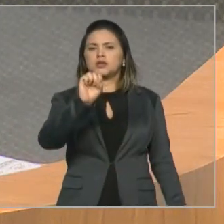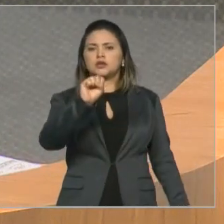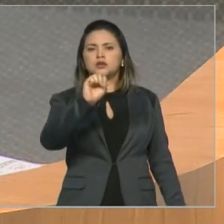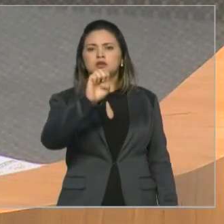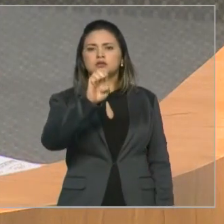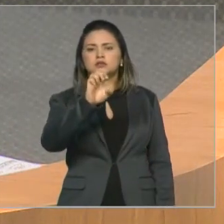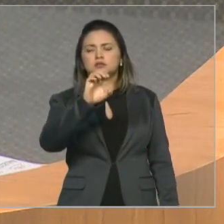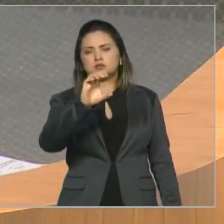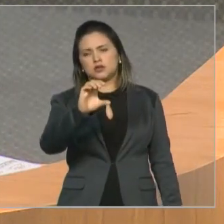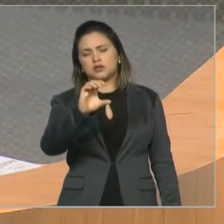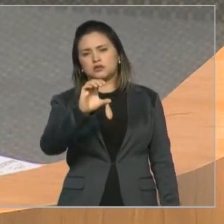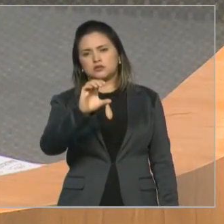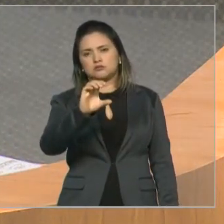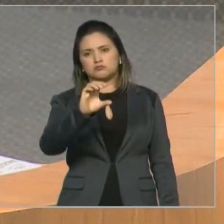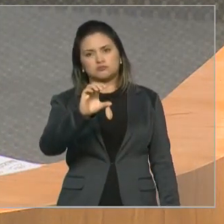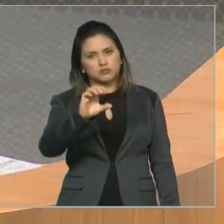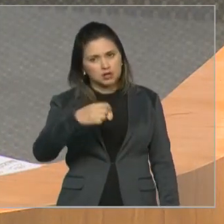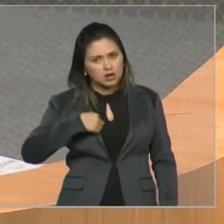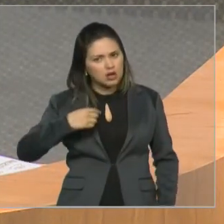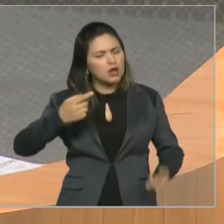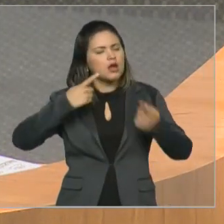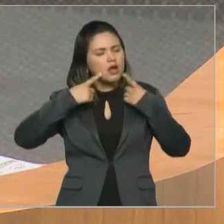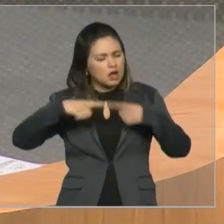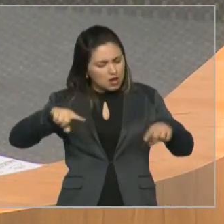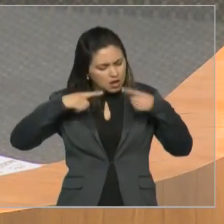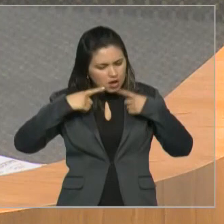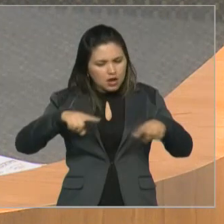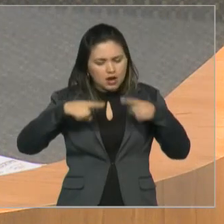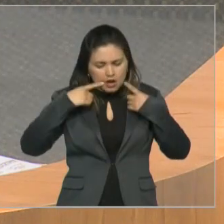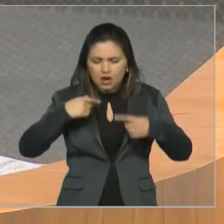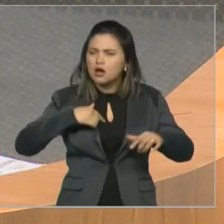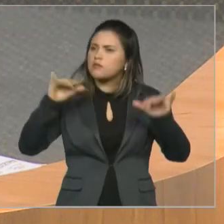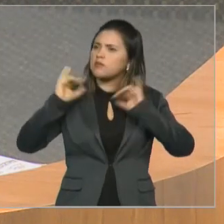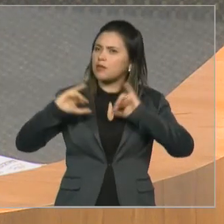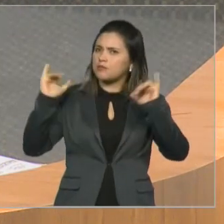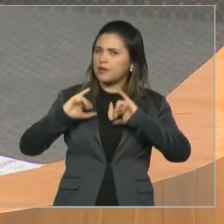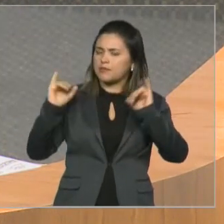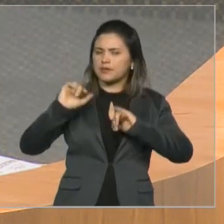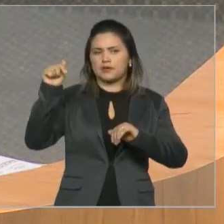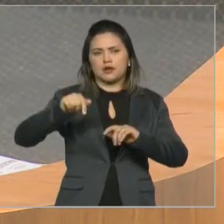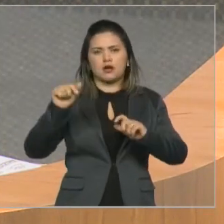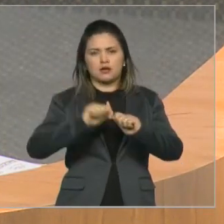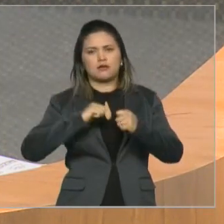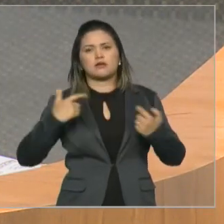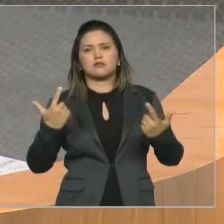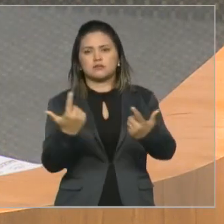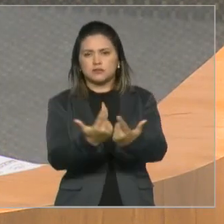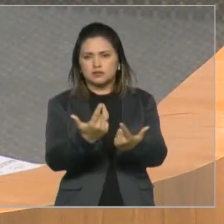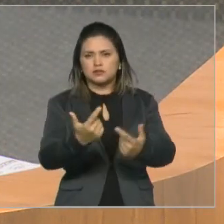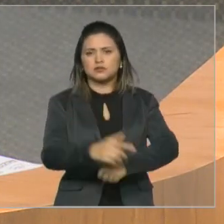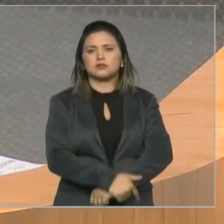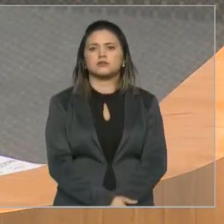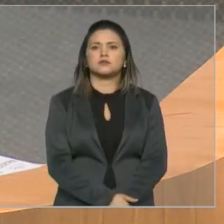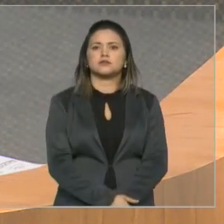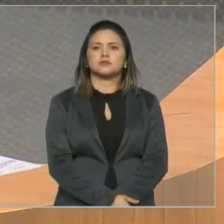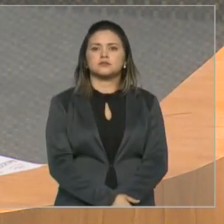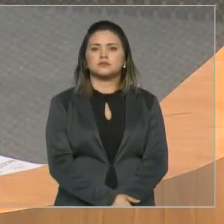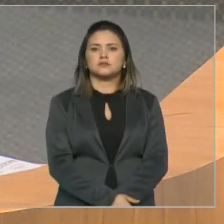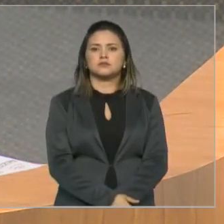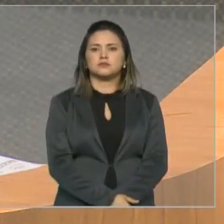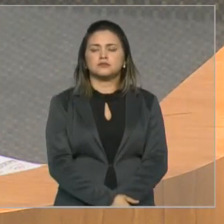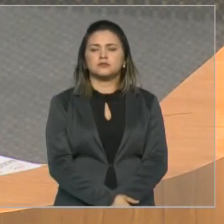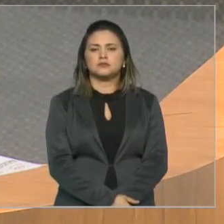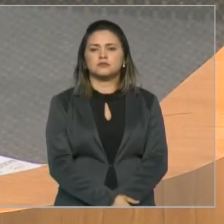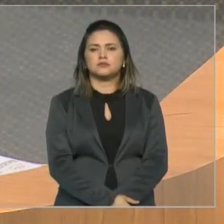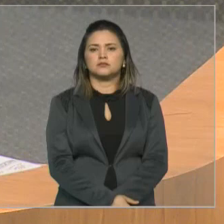grande polêmica que nós trouxemos à baila, trouxemos à tona na Assembleia Legislativa do Estado do Maranhão, no início do nosso